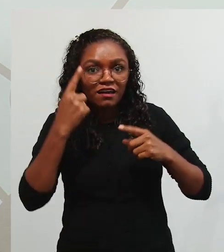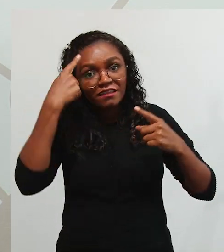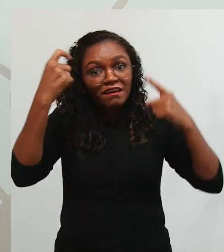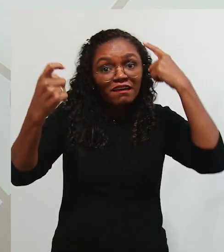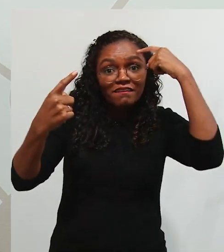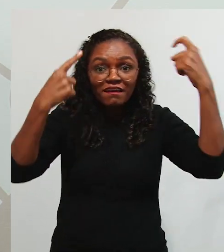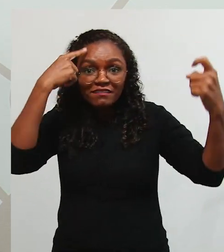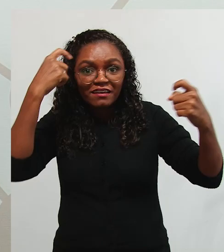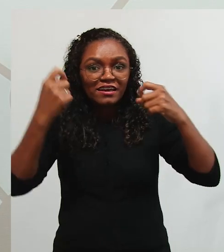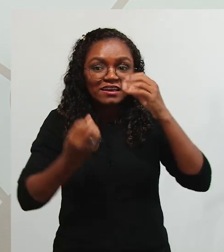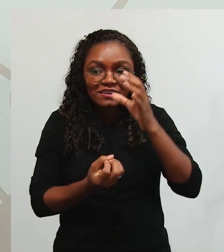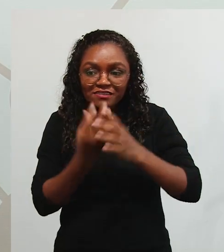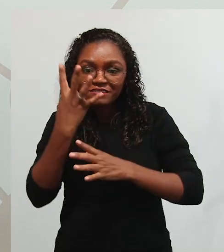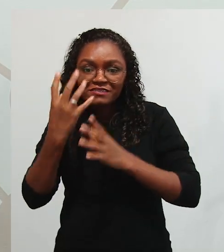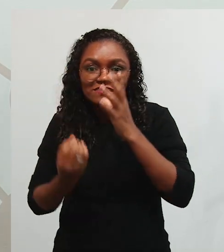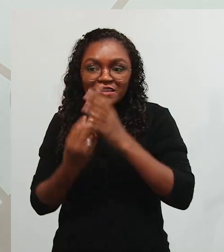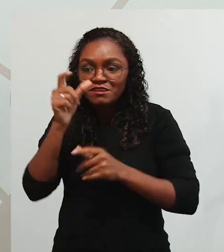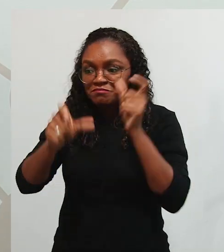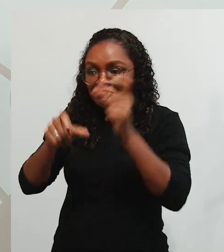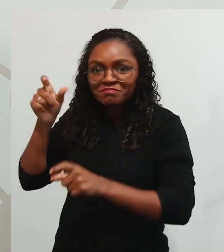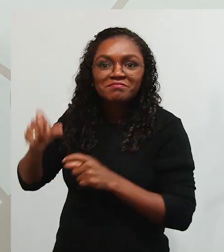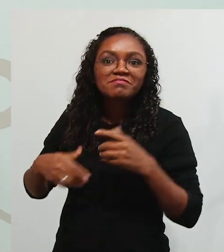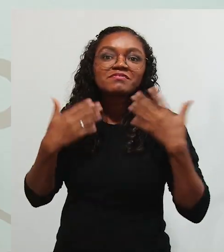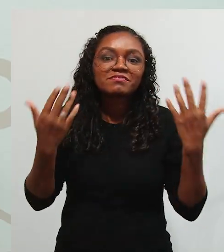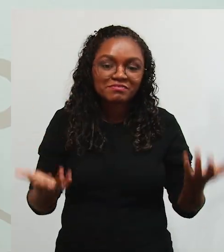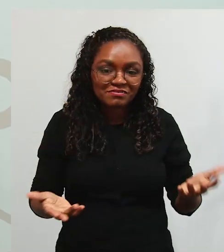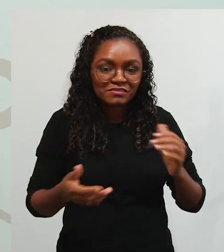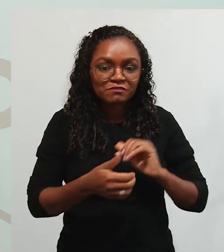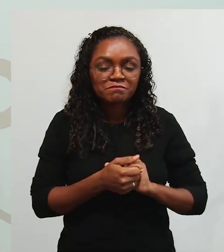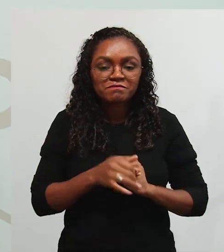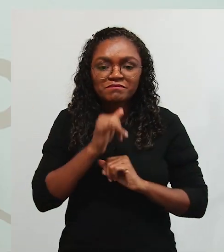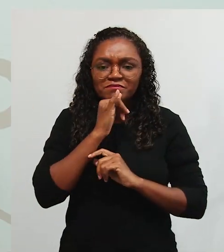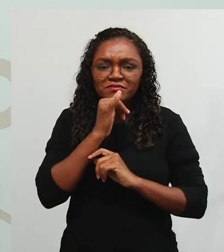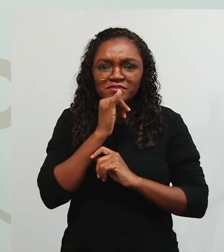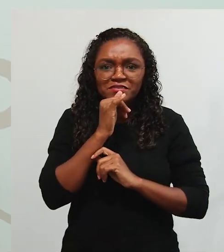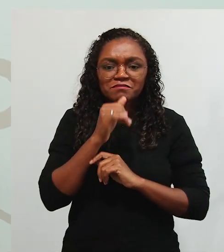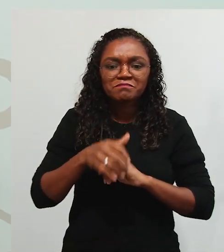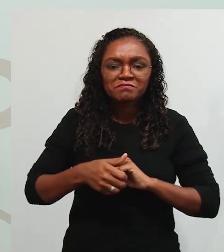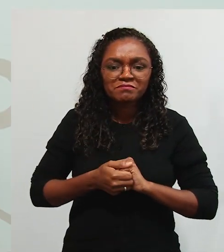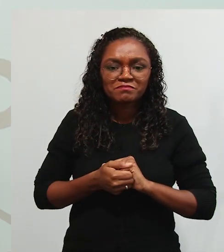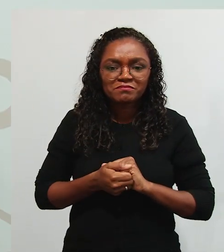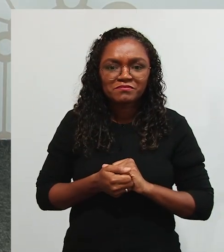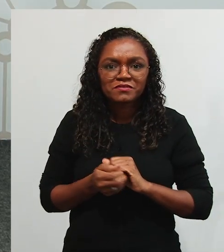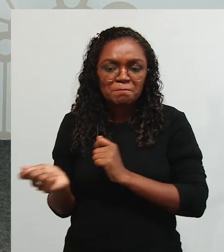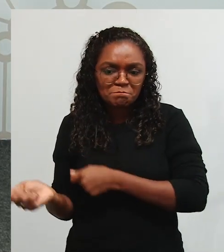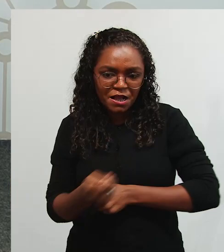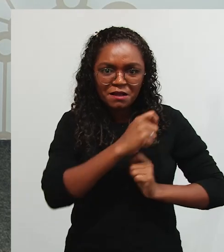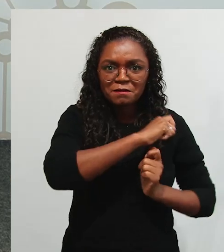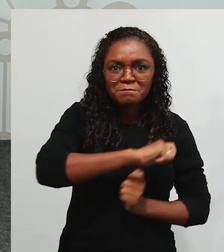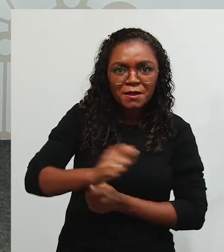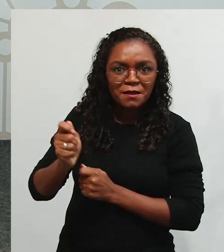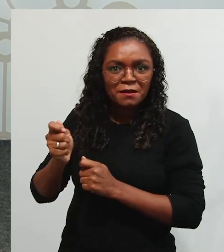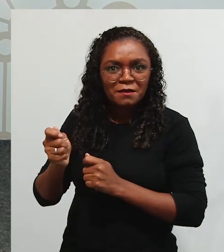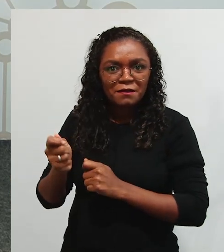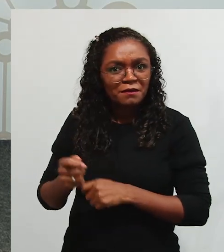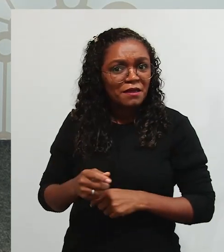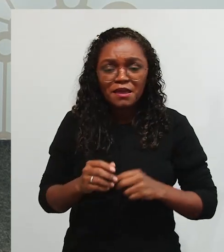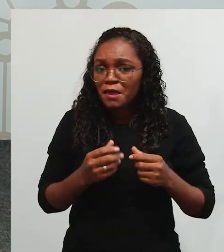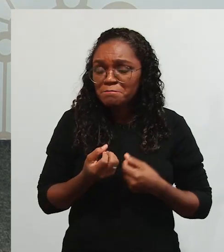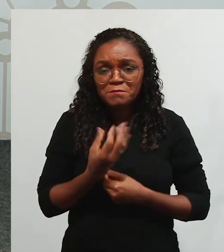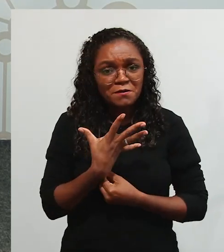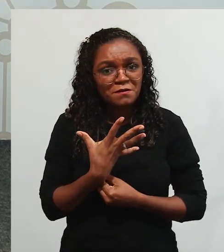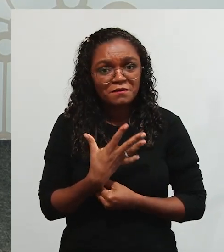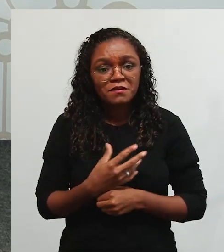vão surgindo. Agora você... por exemplo, igual o pique bola, pique... é pique pra tudo. Isso. Ela é